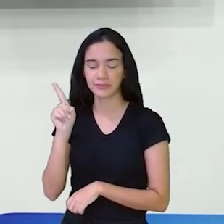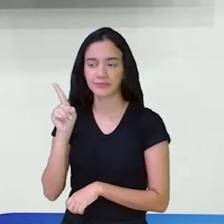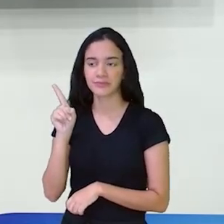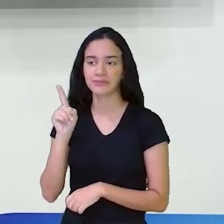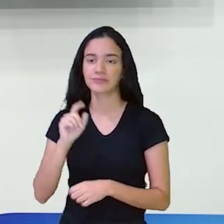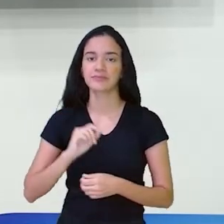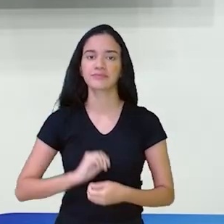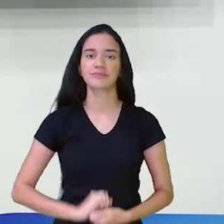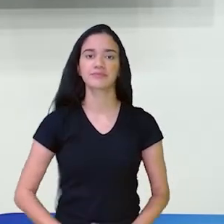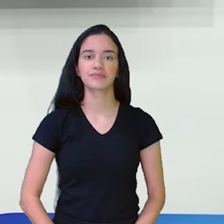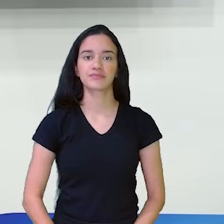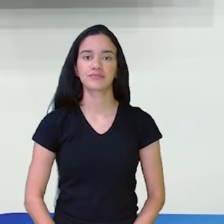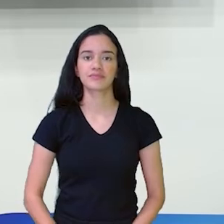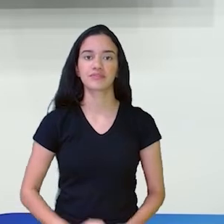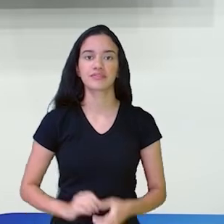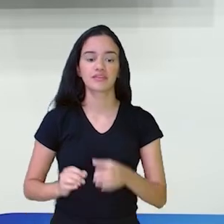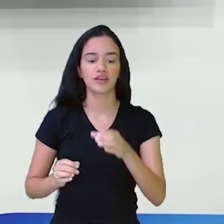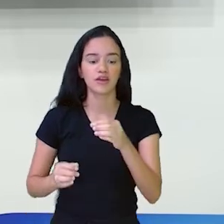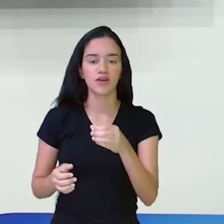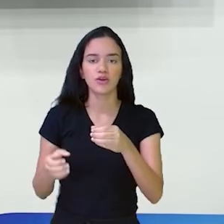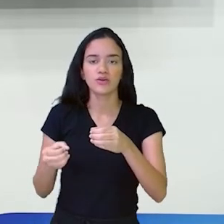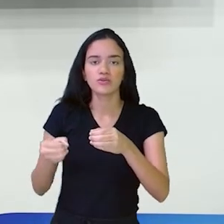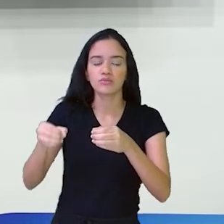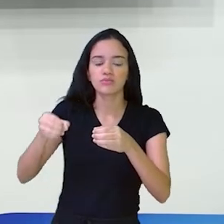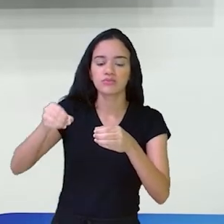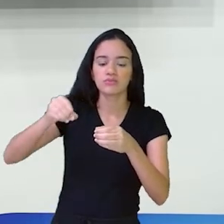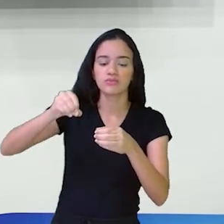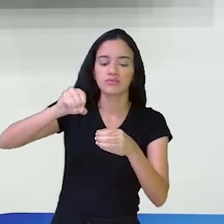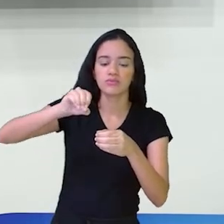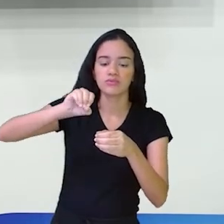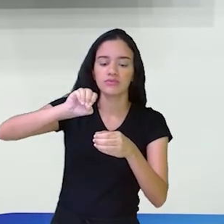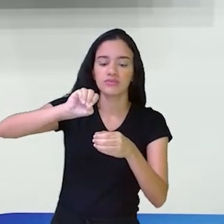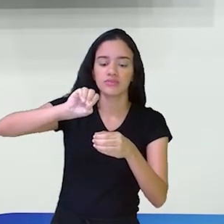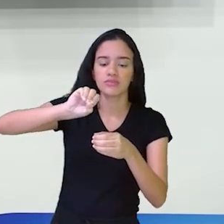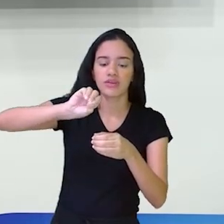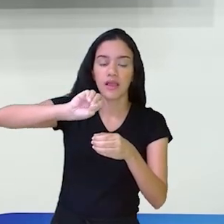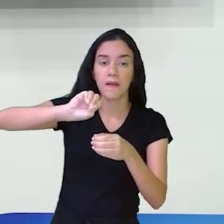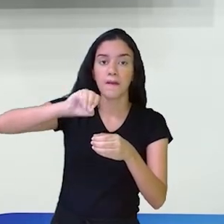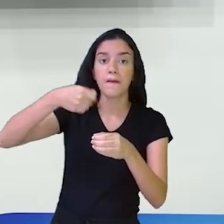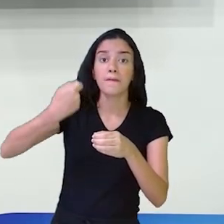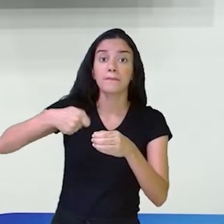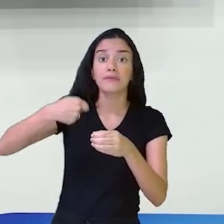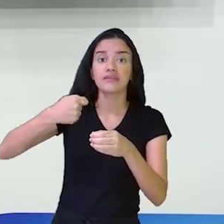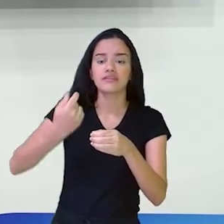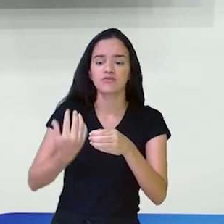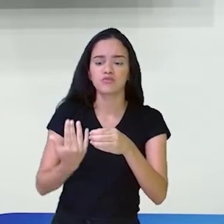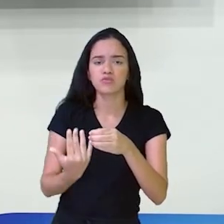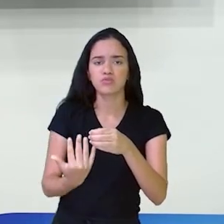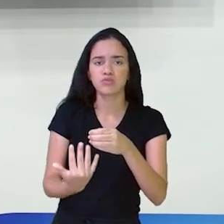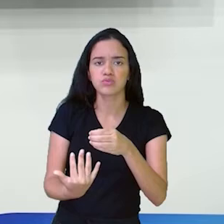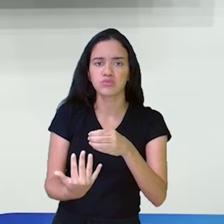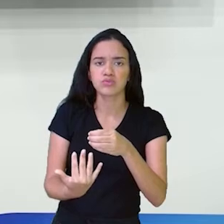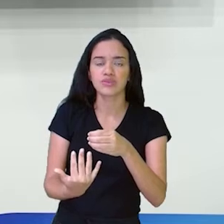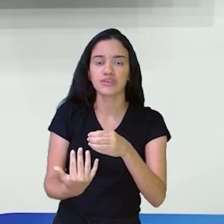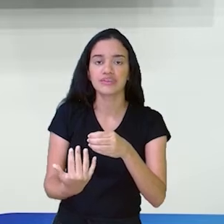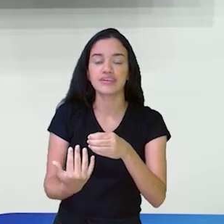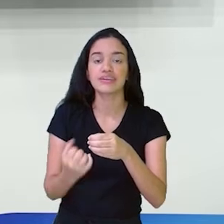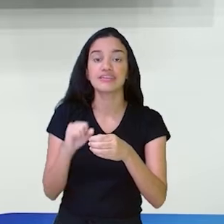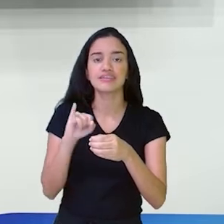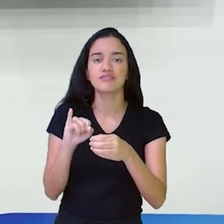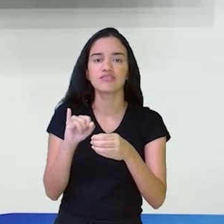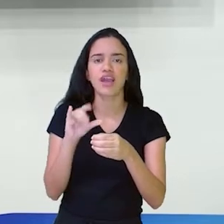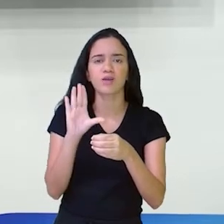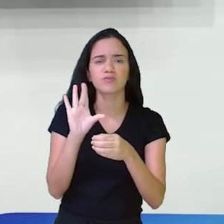tinta com água, porque essa tinta precisa ficar bem líquida. Se ela ficar muito